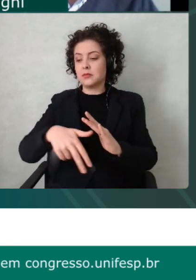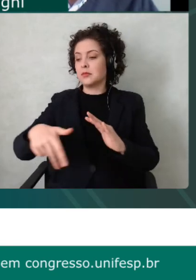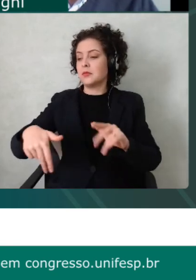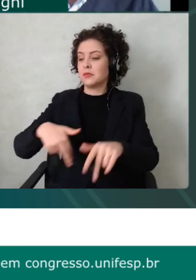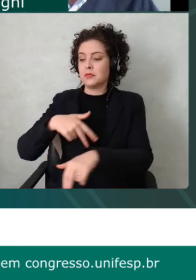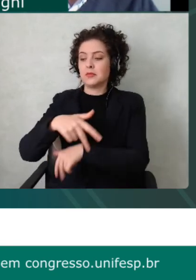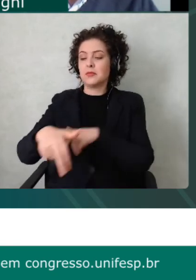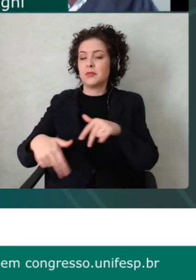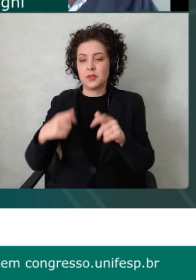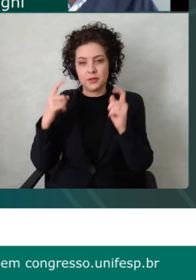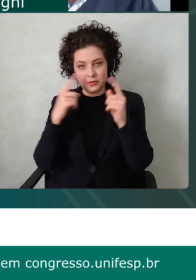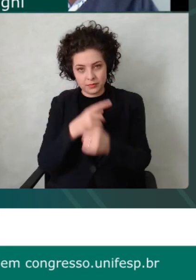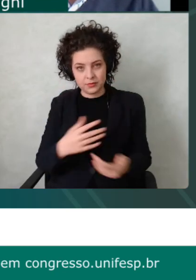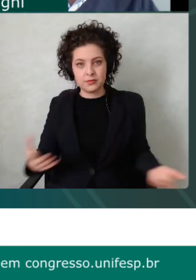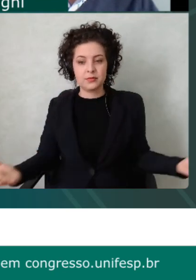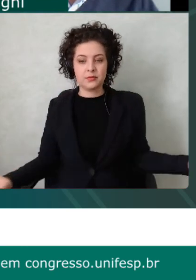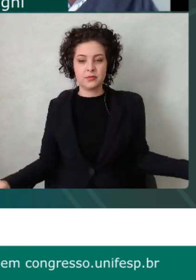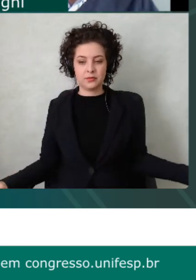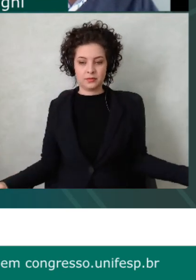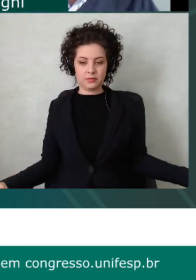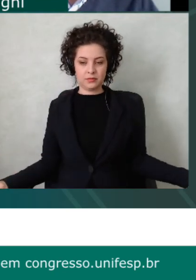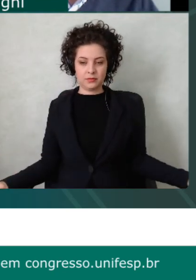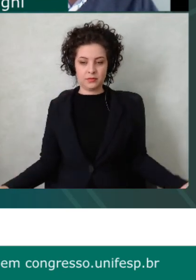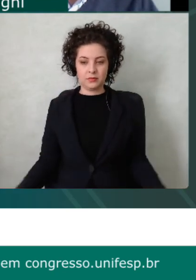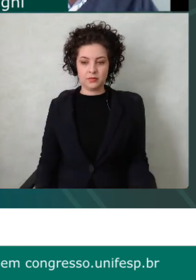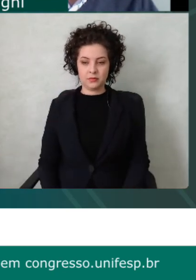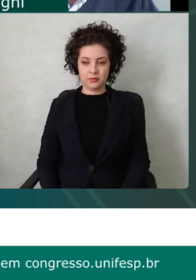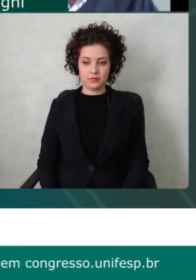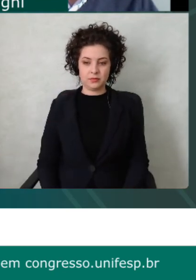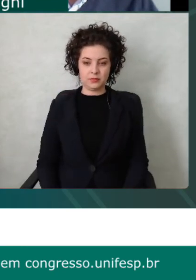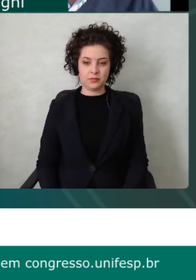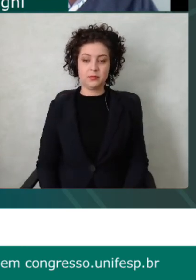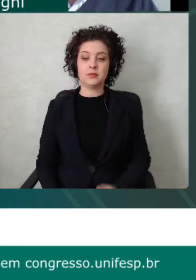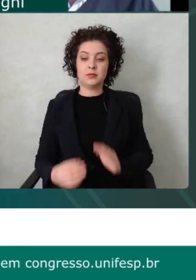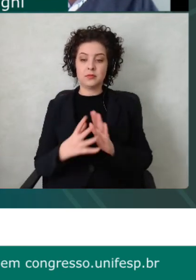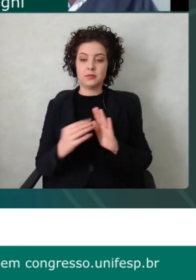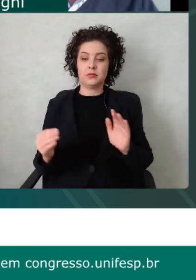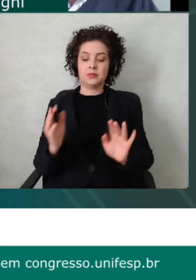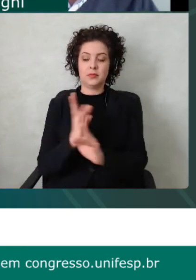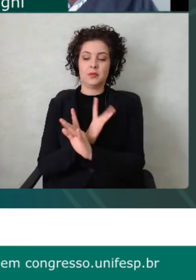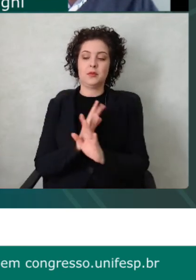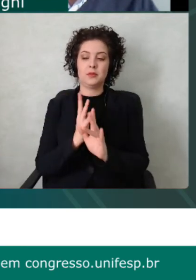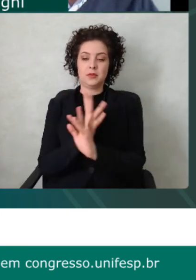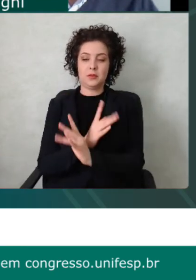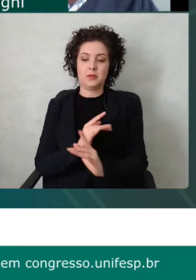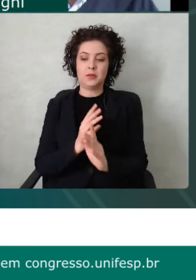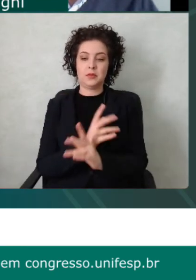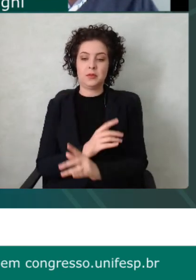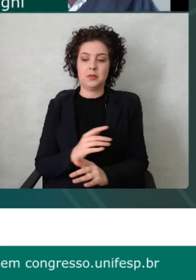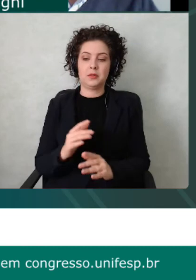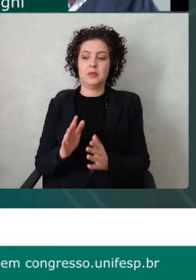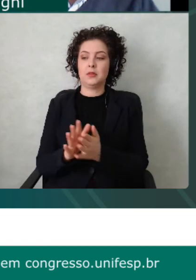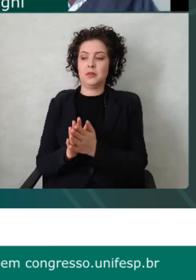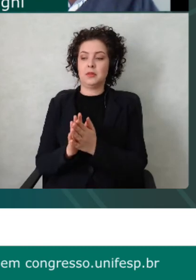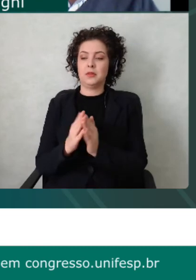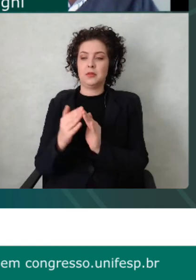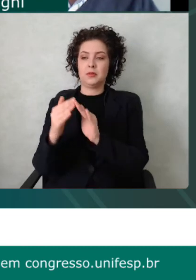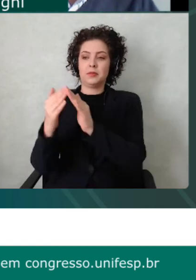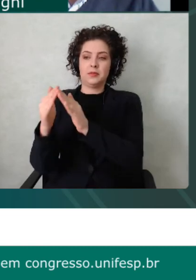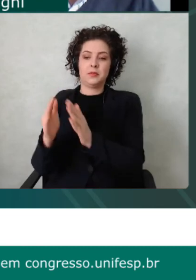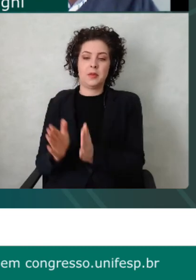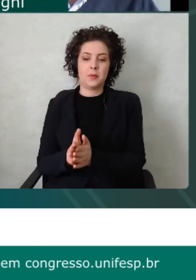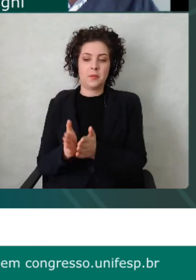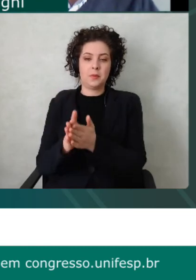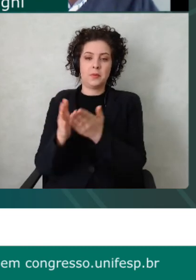fazer num modelo de grandes cidades, né, com bolsões de miséria, pobreza, que foi um dos vetores